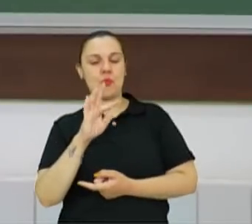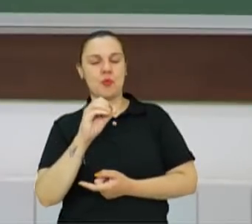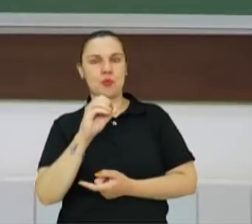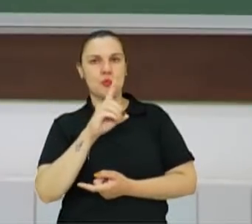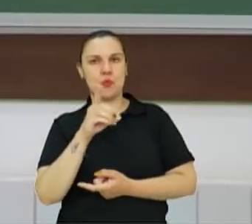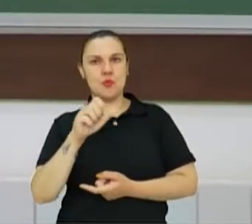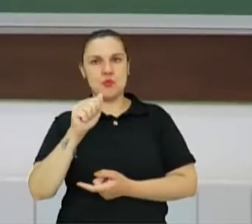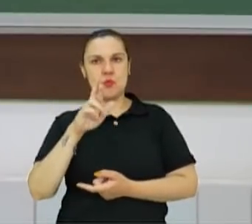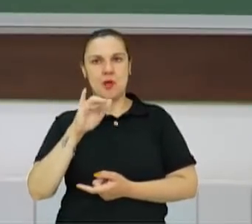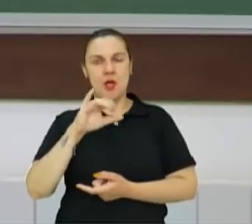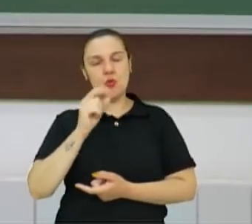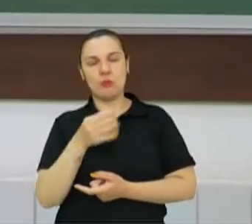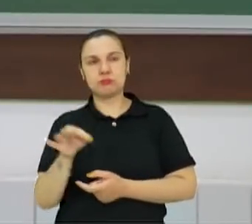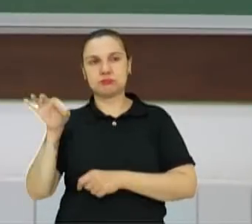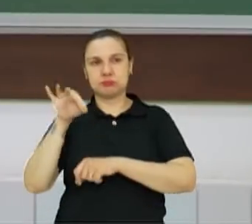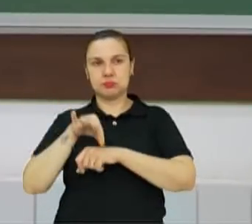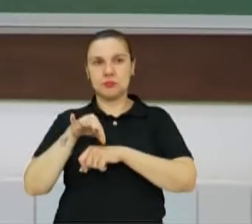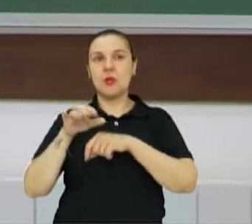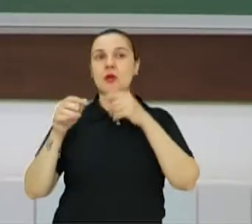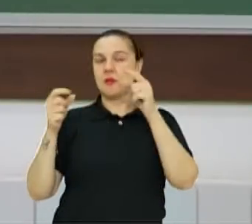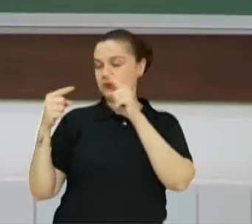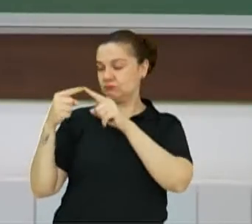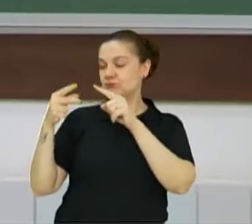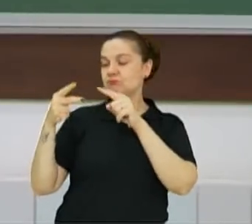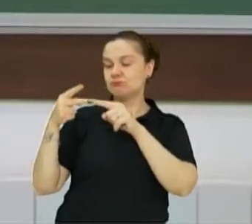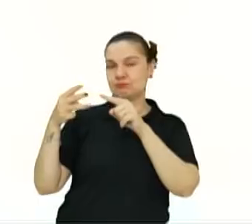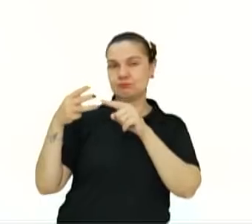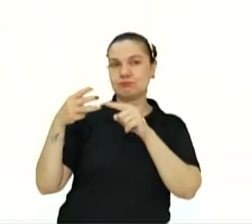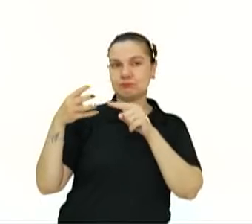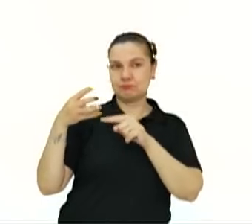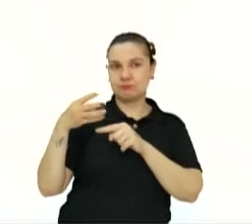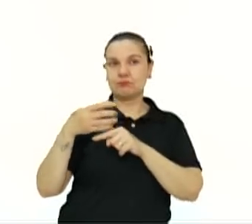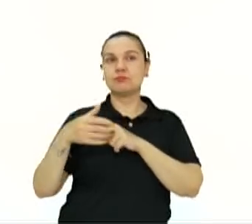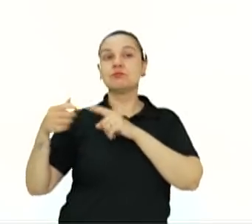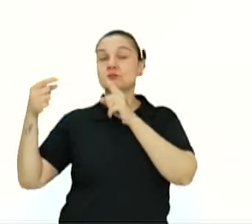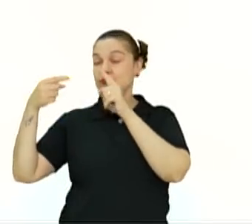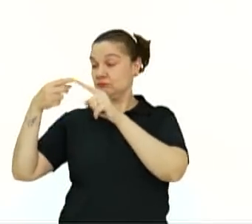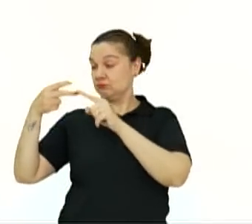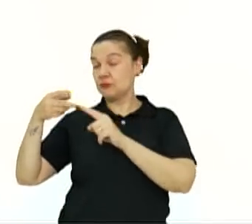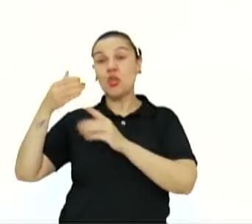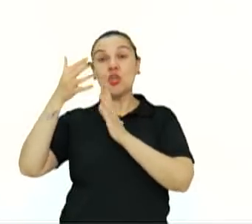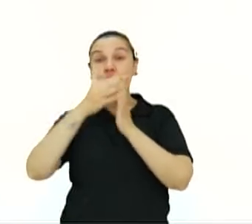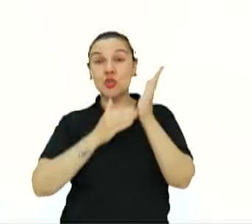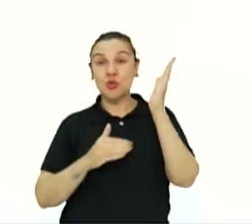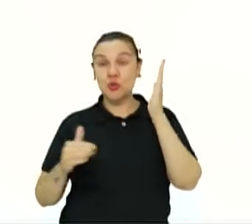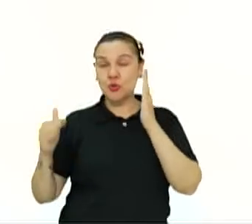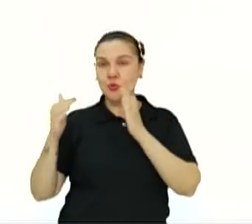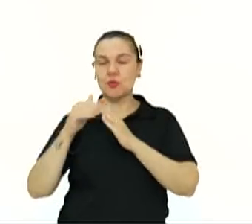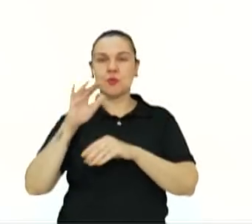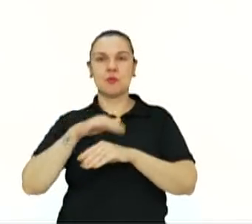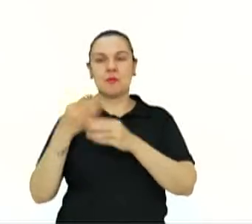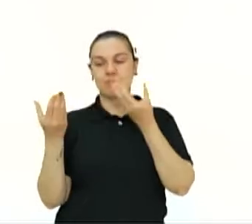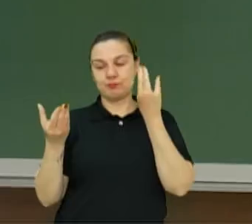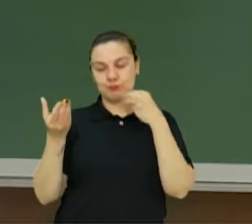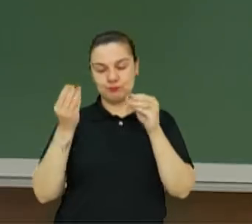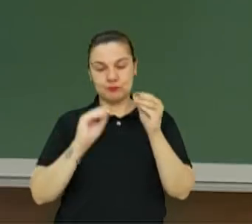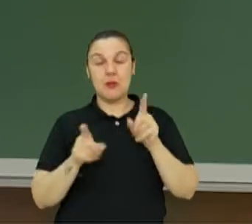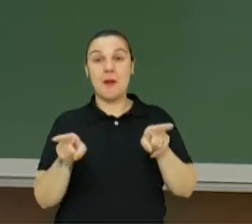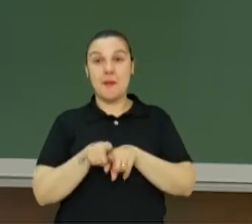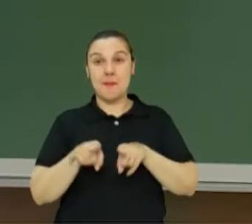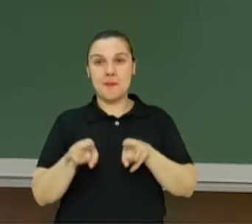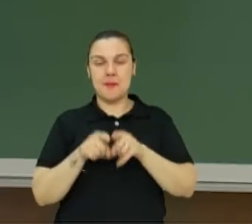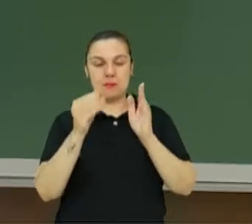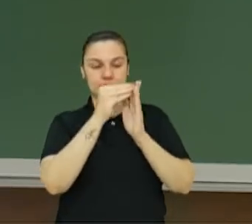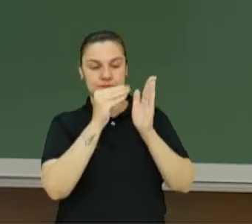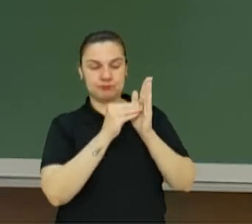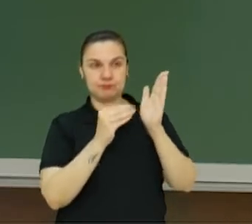um inseto. Para a gonorreia, para a tricomoníase, para a candidíase, para todas elas você fará a mesma